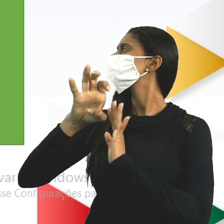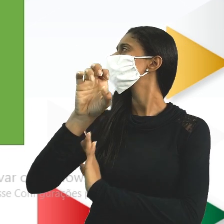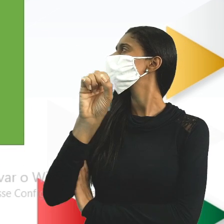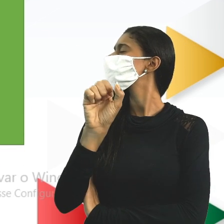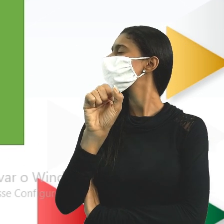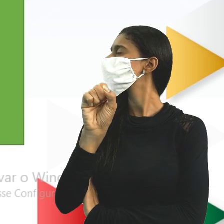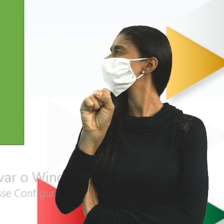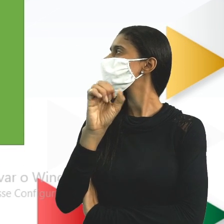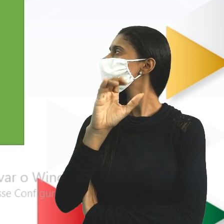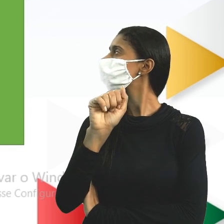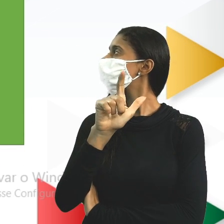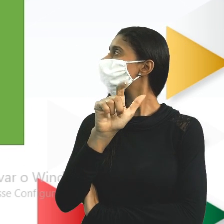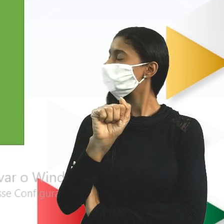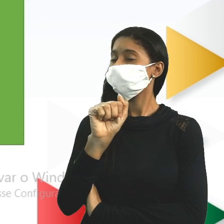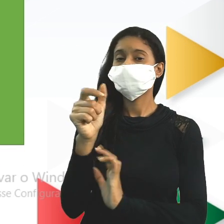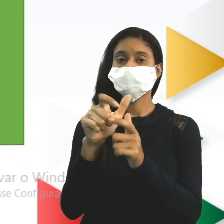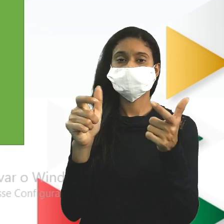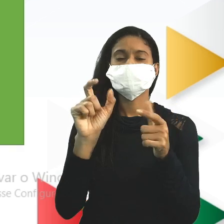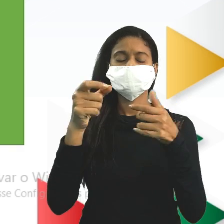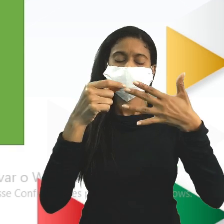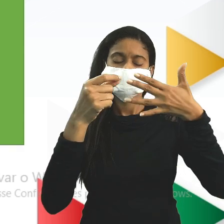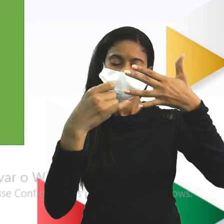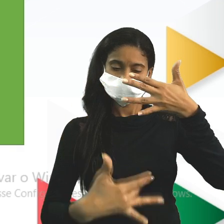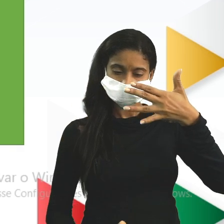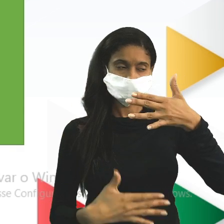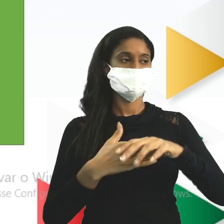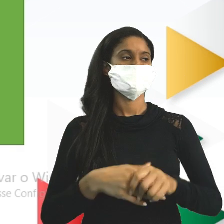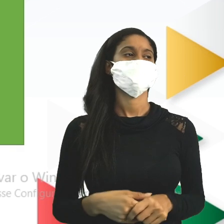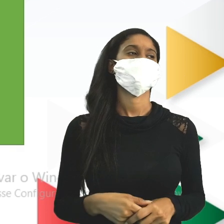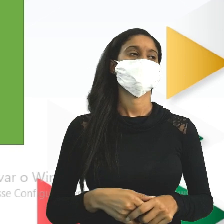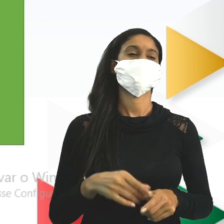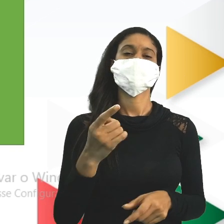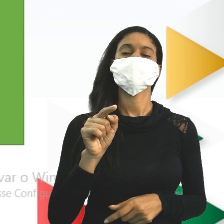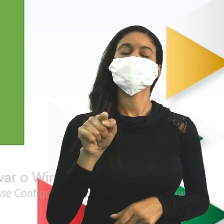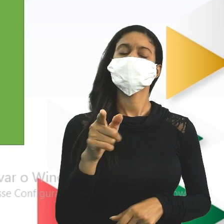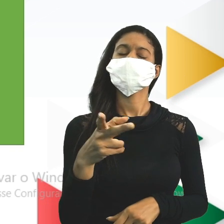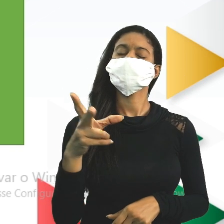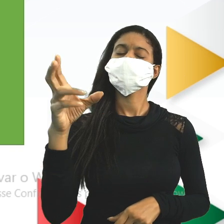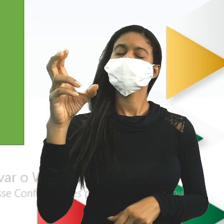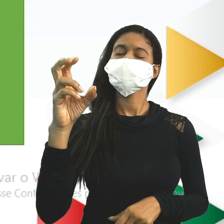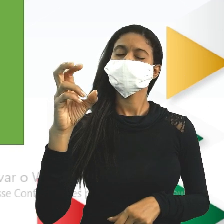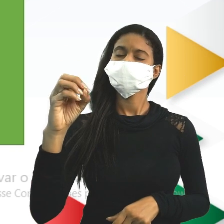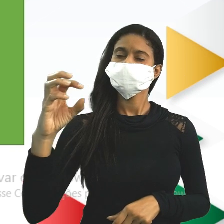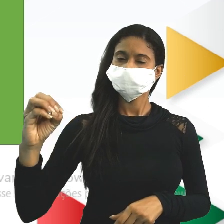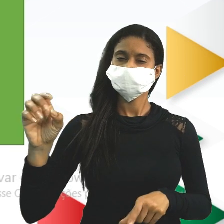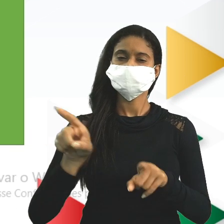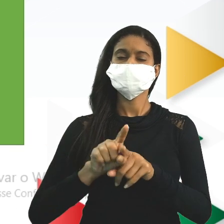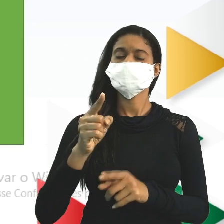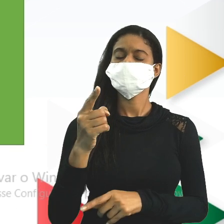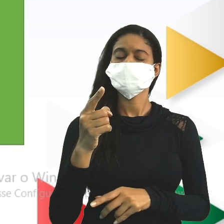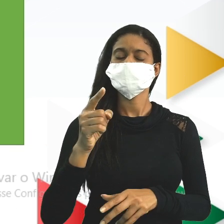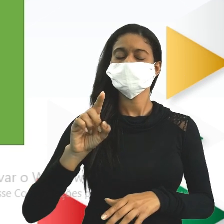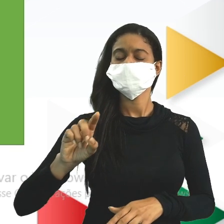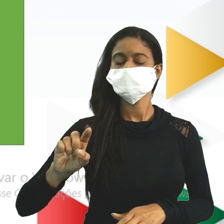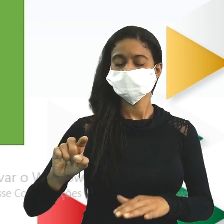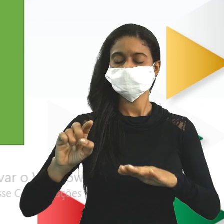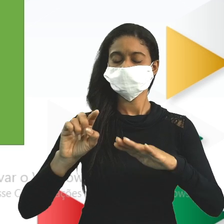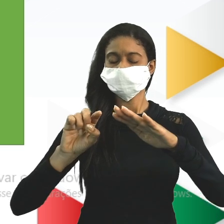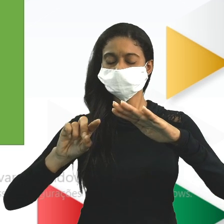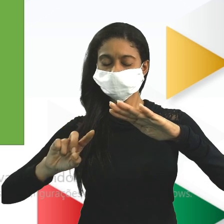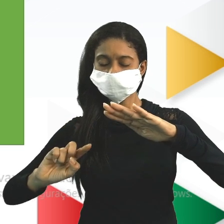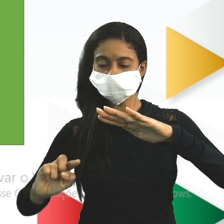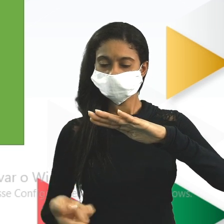Uma apresentação detalhada seria uma escala de 1 por 500, de 1 por 1000, 1 de 2000, 1 por